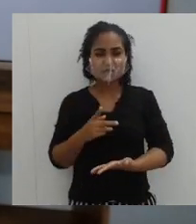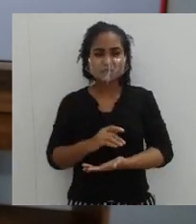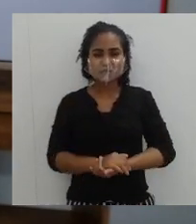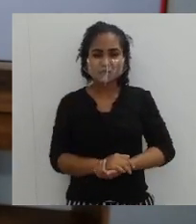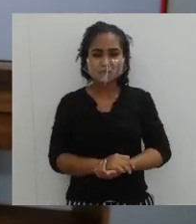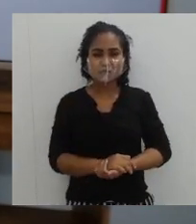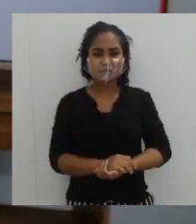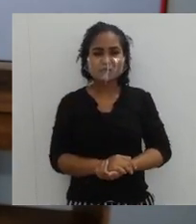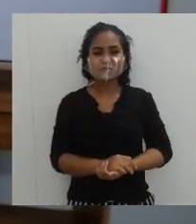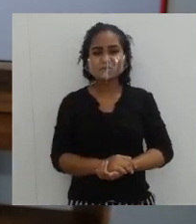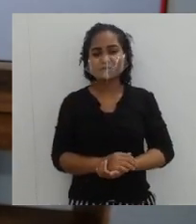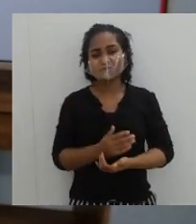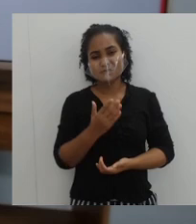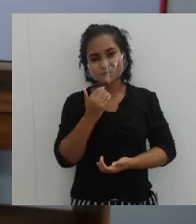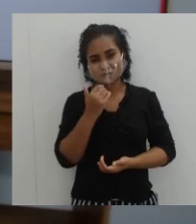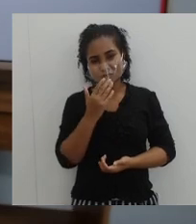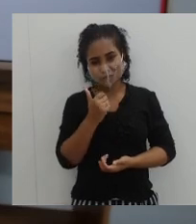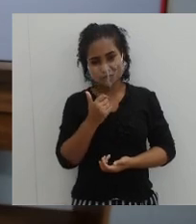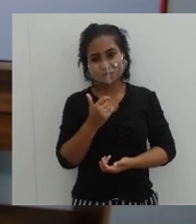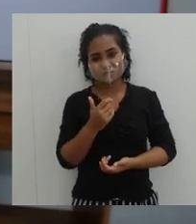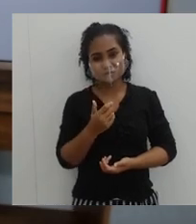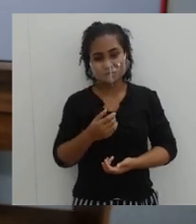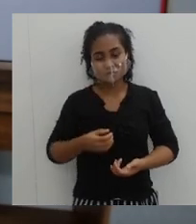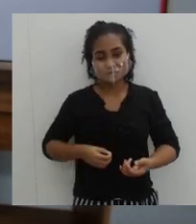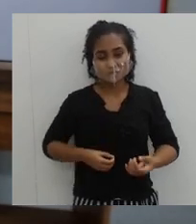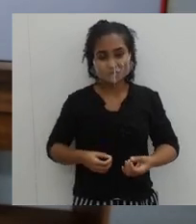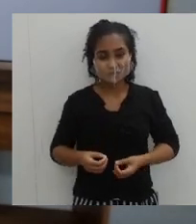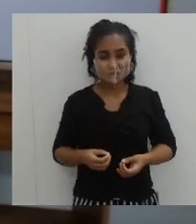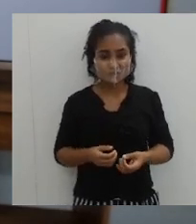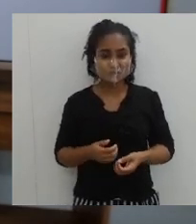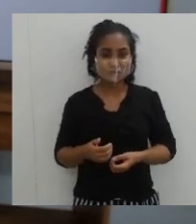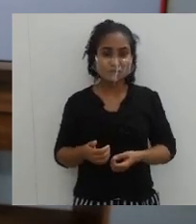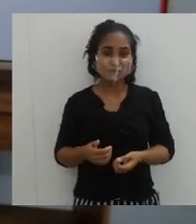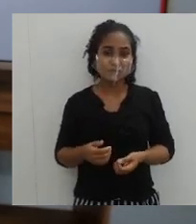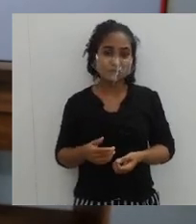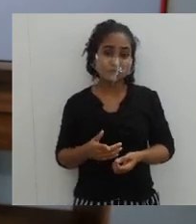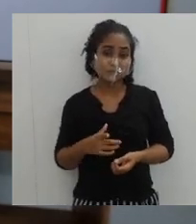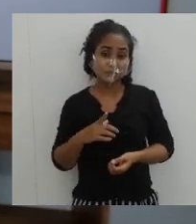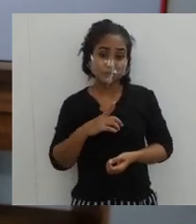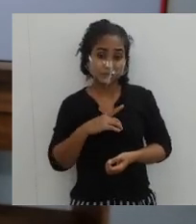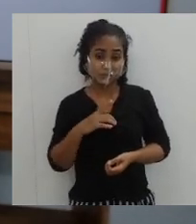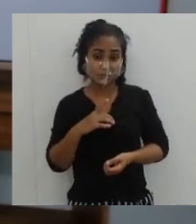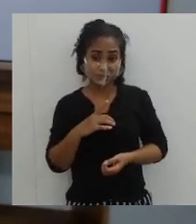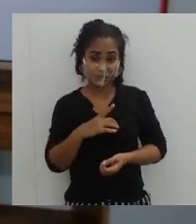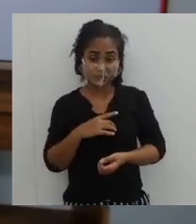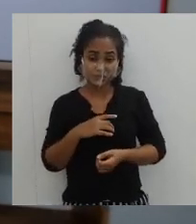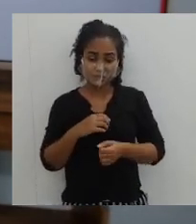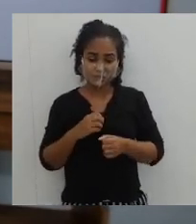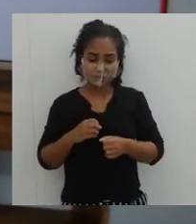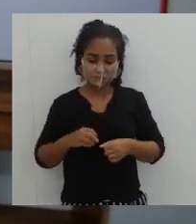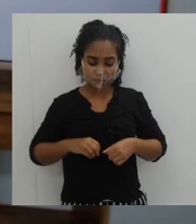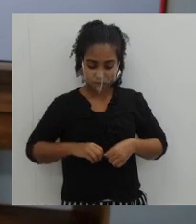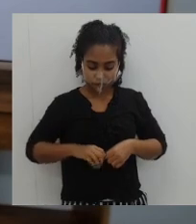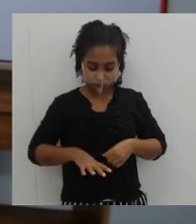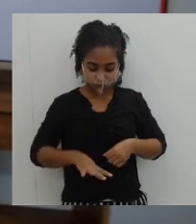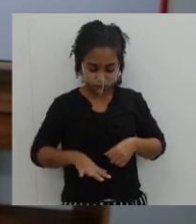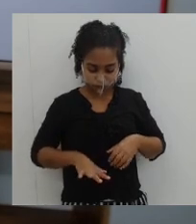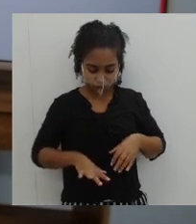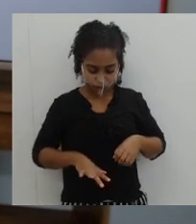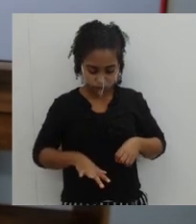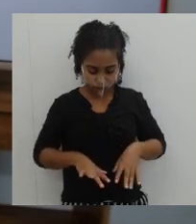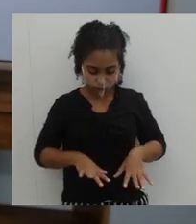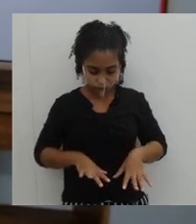animais, eles comem esses ovos, tá? E dentro deles, esses ovos liberam larvas que